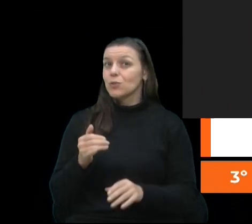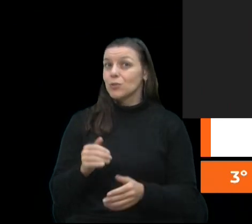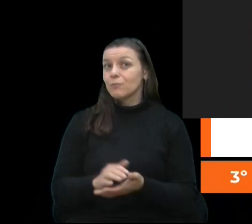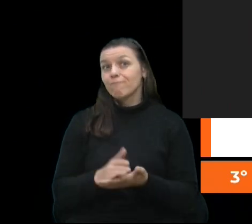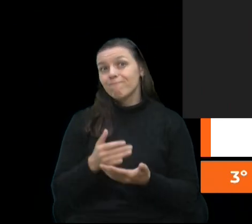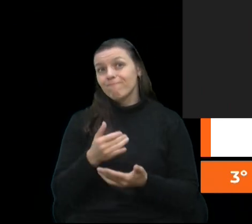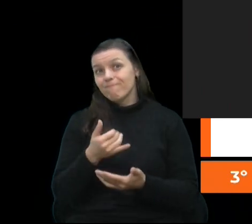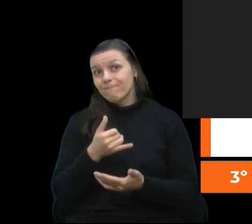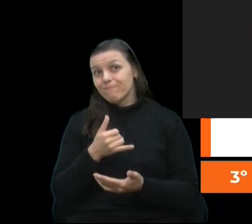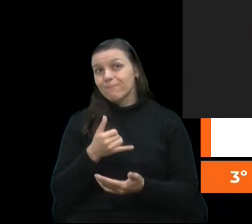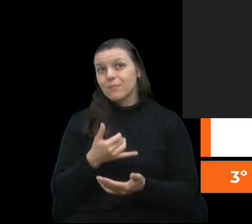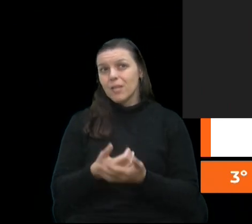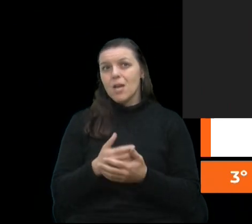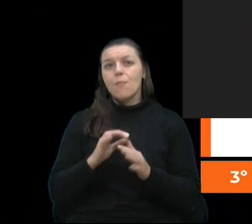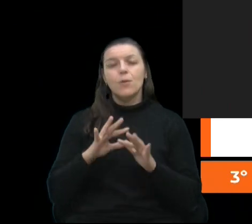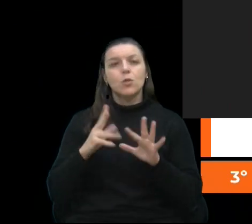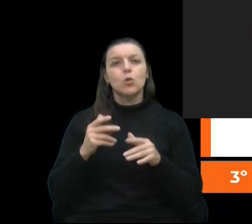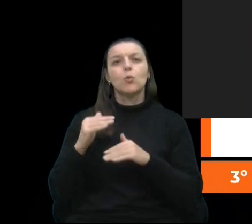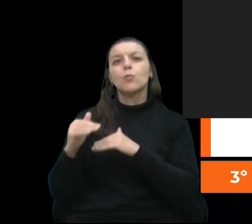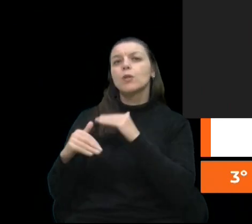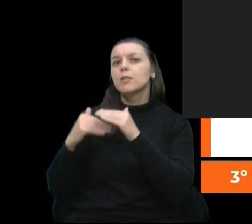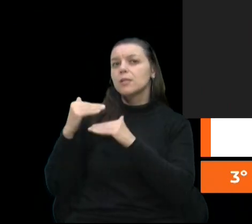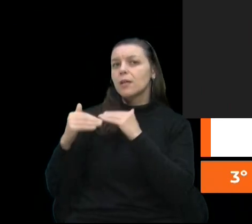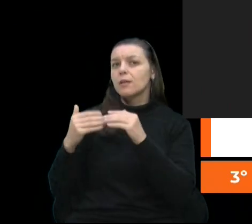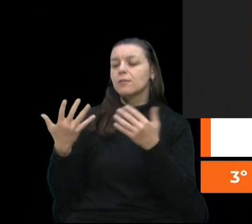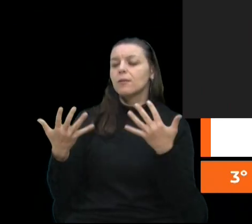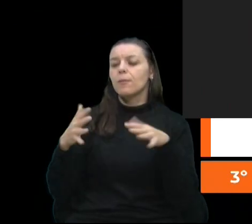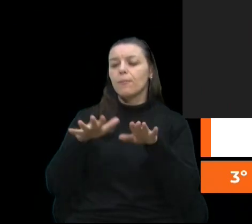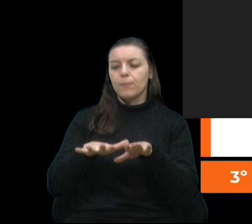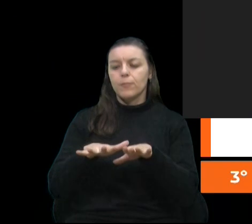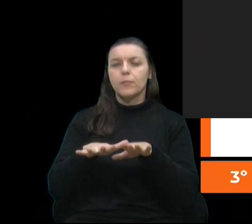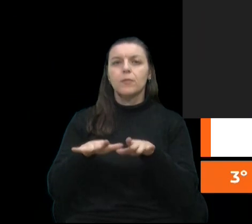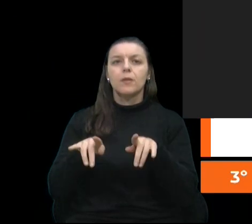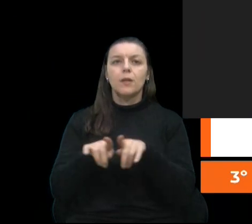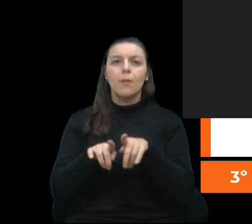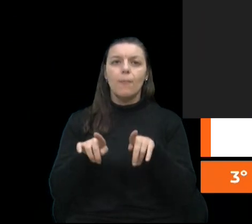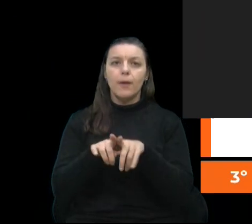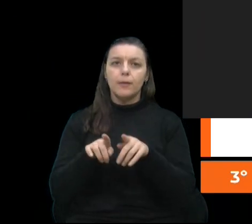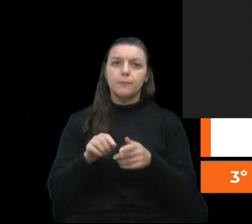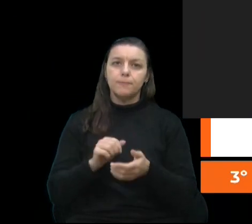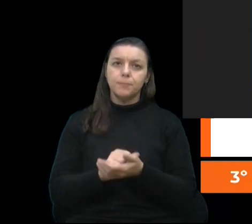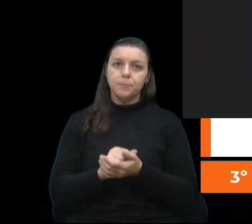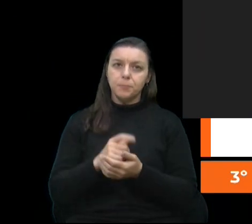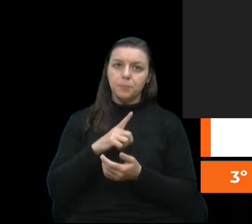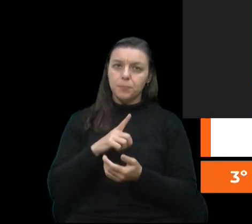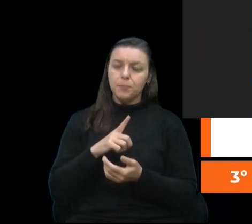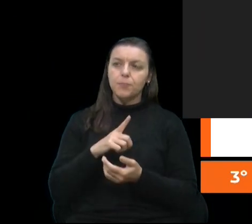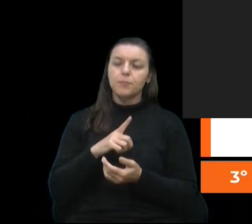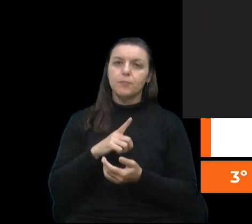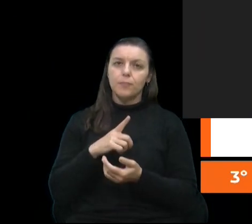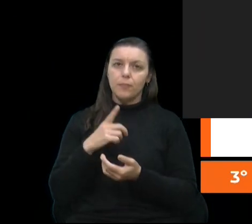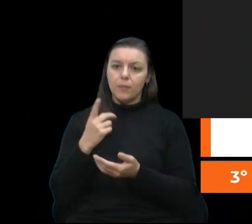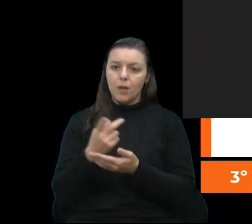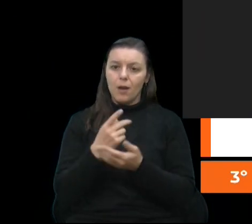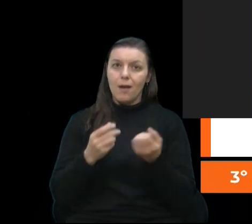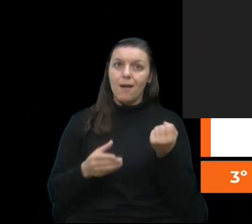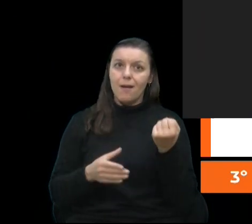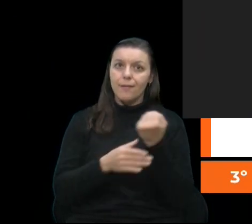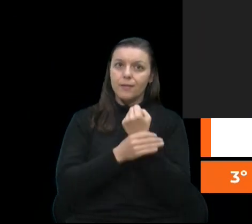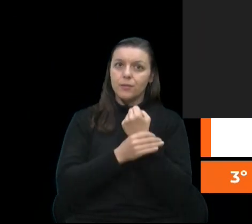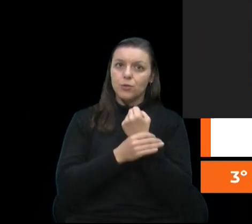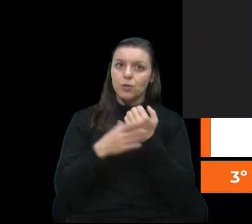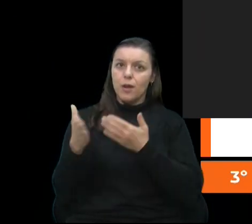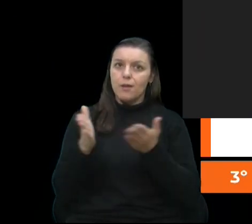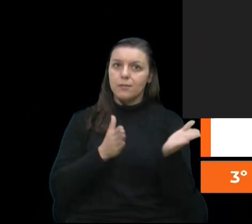felizmente, por conta de todo o processo da inclusão, a gente tem buscado cada vez mais garantir